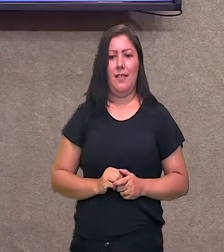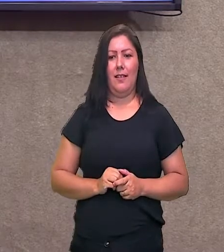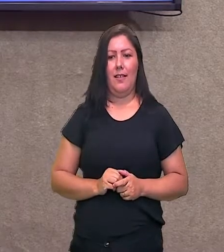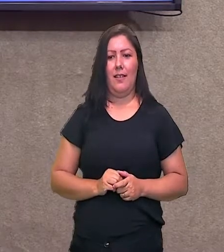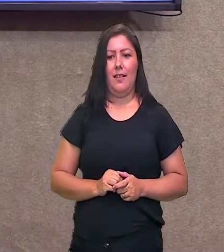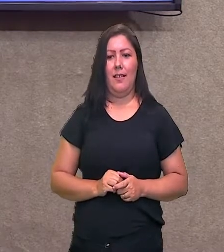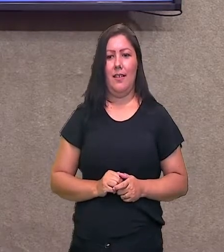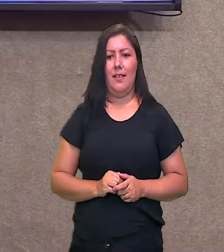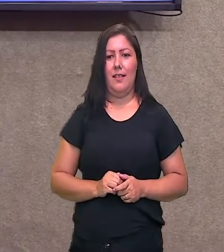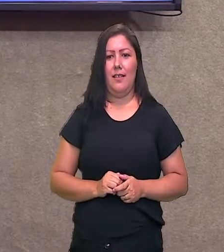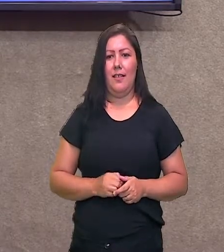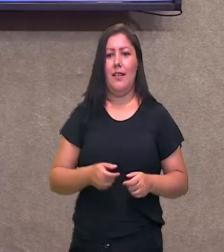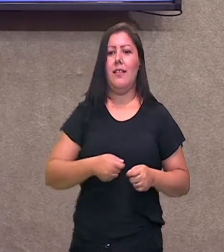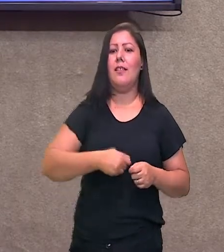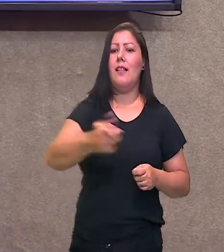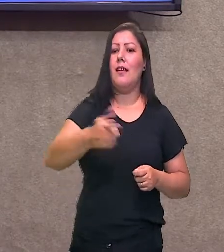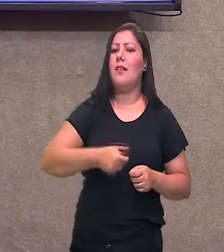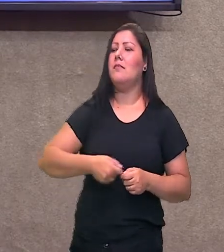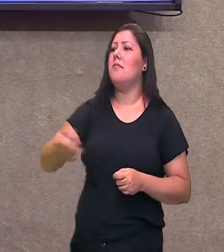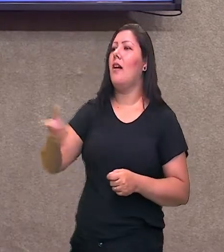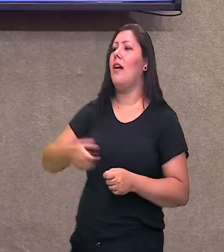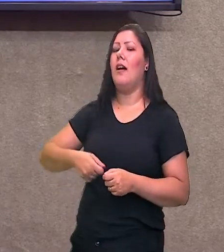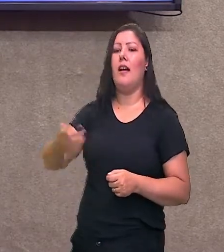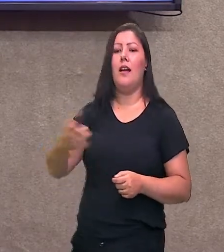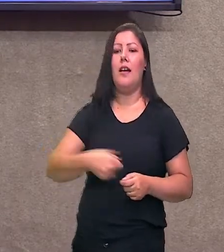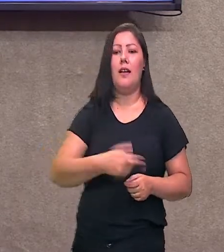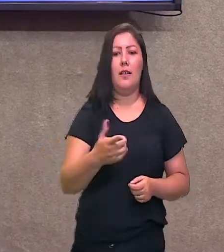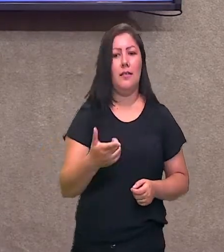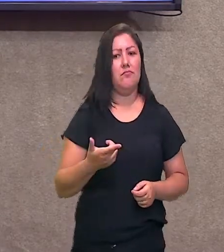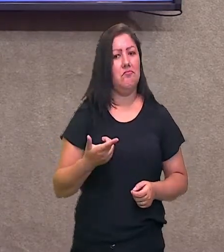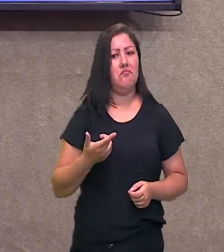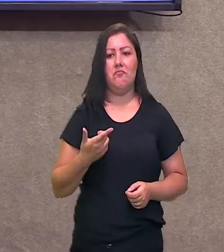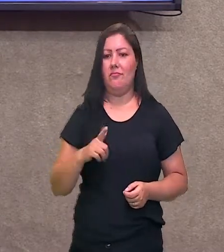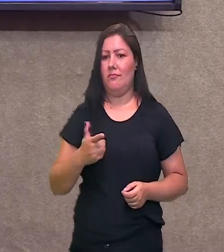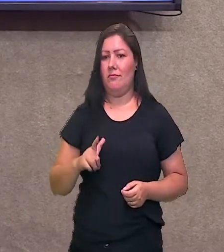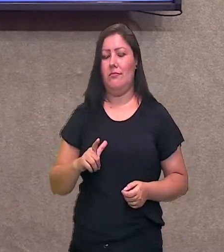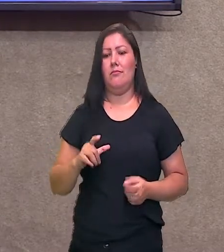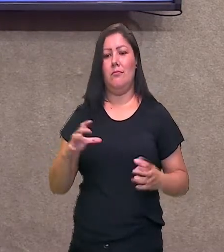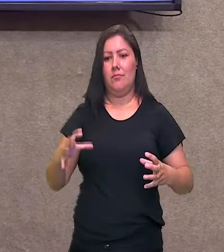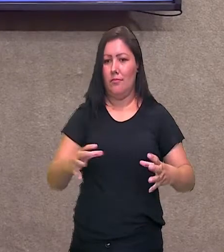O objetivo do capitalismo é o lucro.